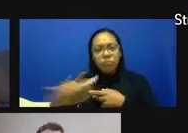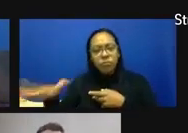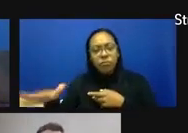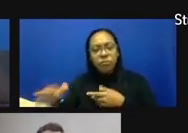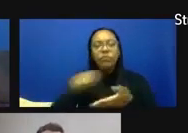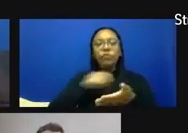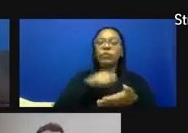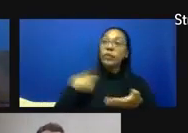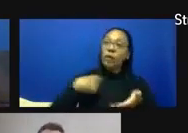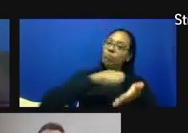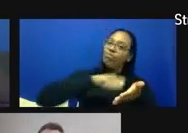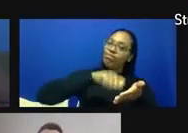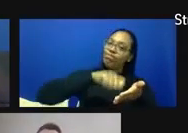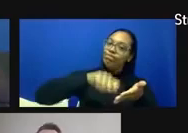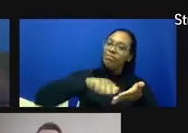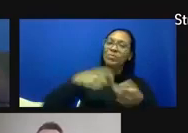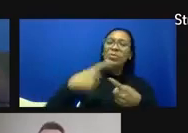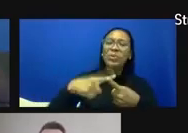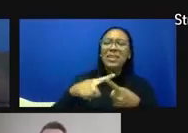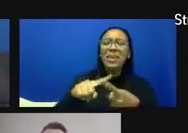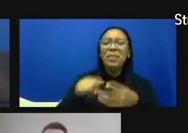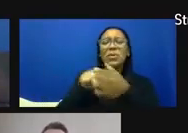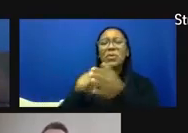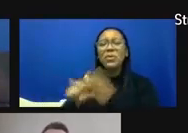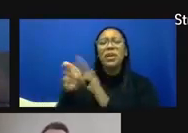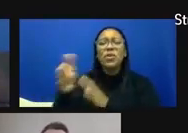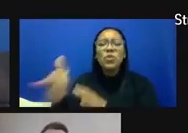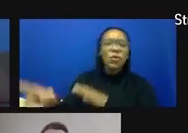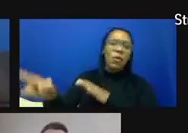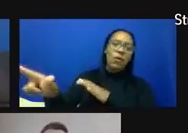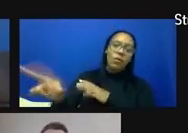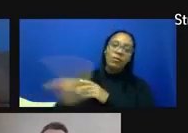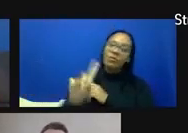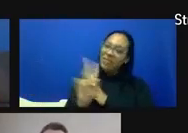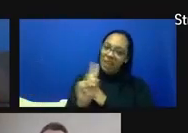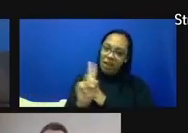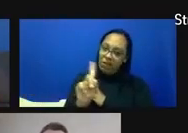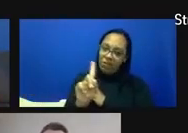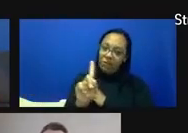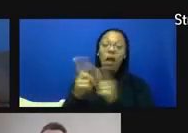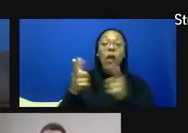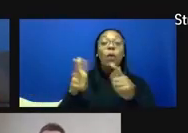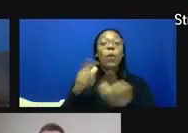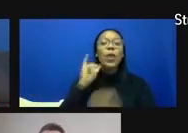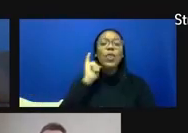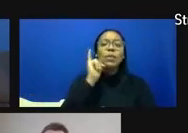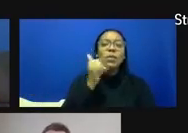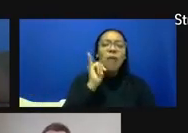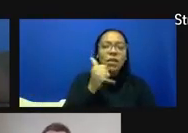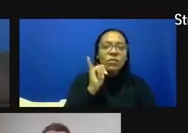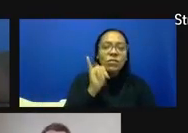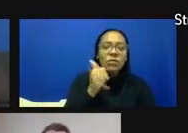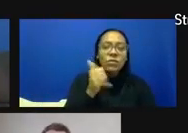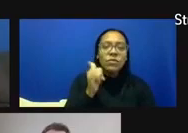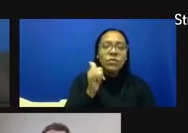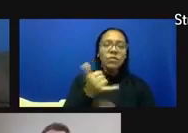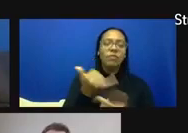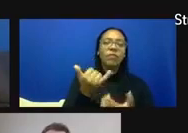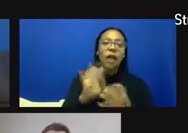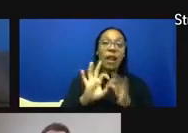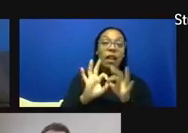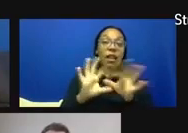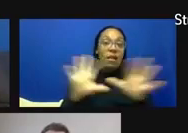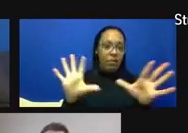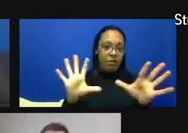para não ter que perguntar para a vítima de novo. Então, se vem essa narrativa espontânea, anota. Se a narrativa não é